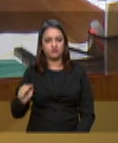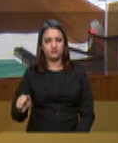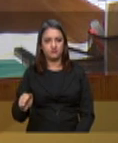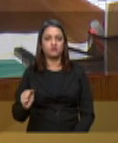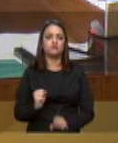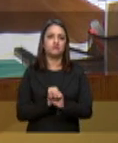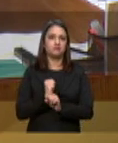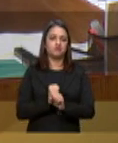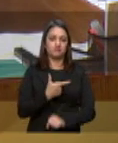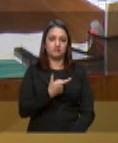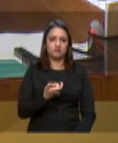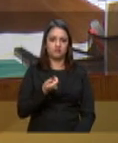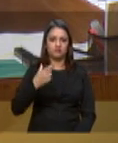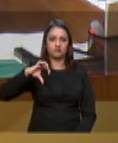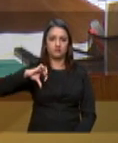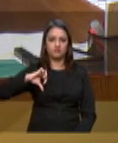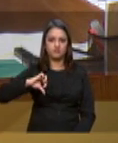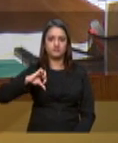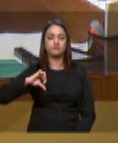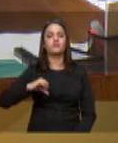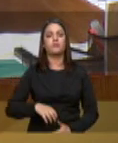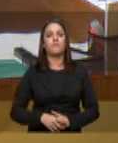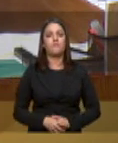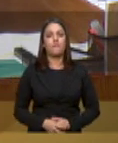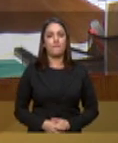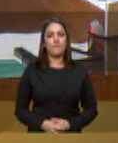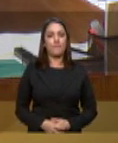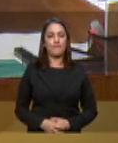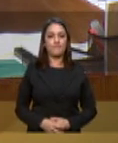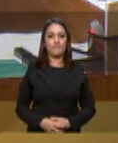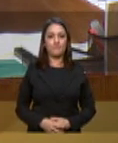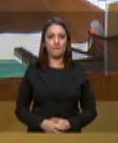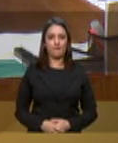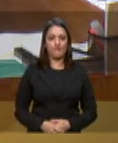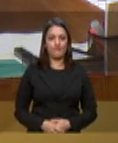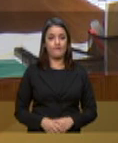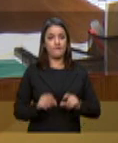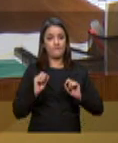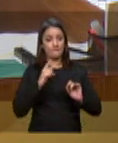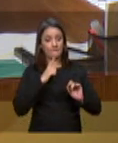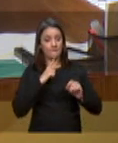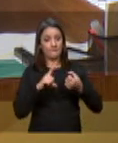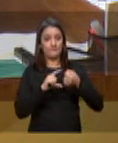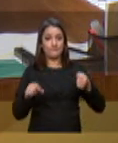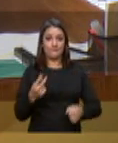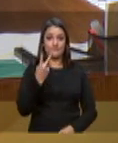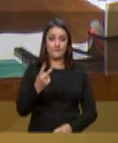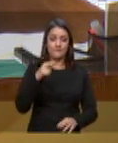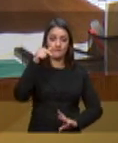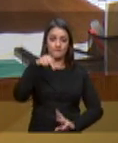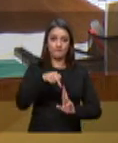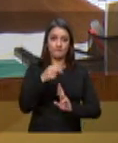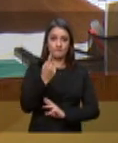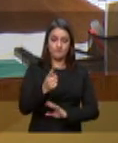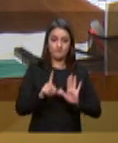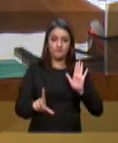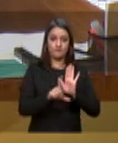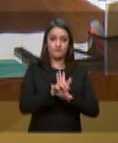Apenas um trecho para rememorar o que ali foi dito. O tipo penal previsto no artigo 2º, inciso 1, da